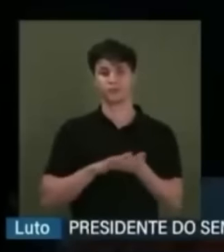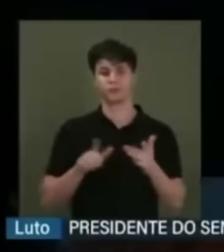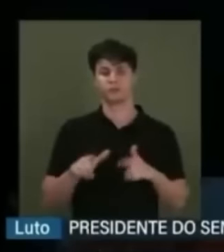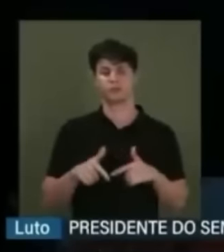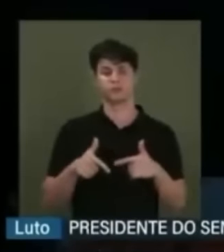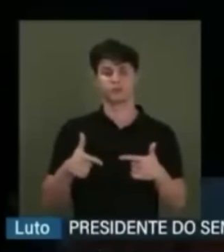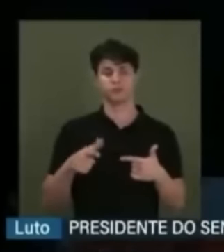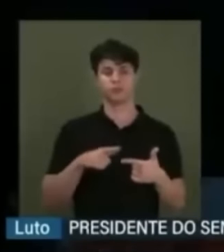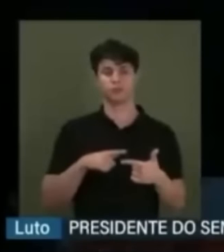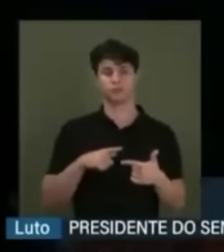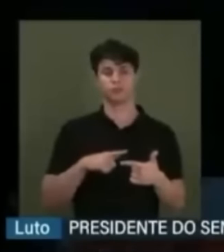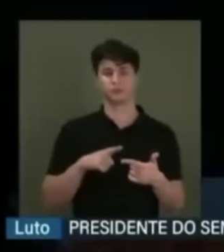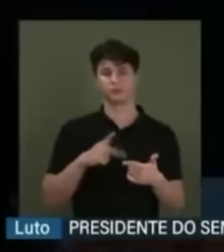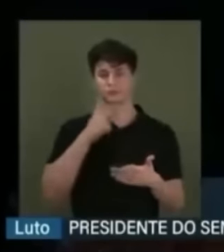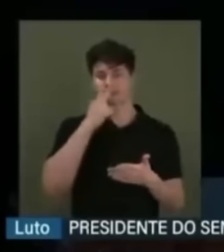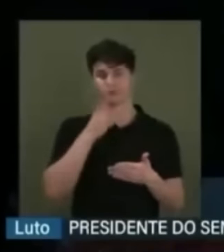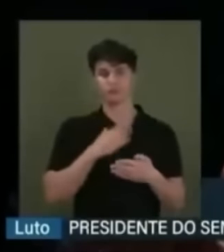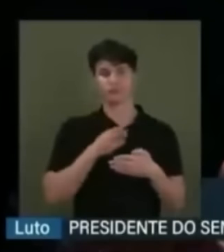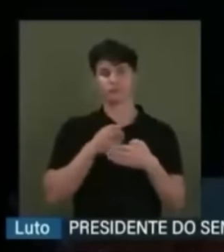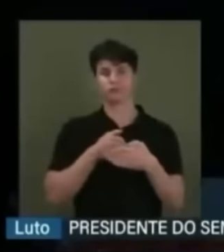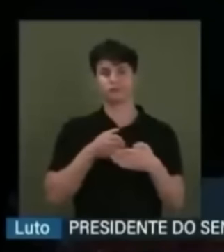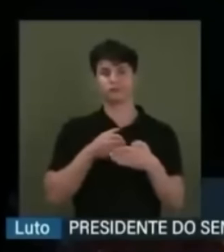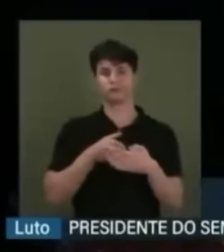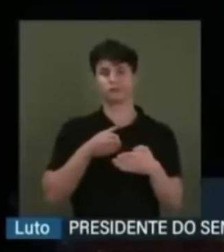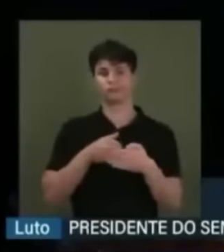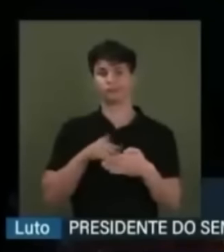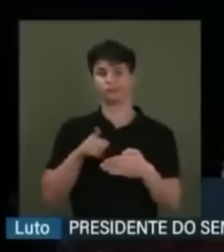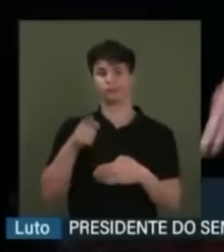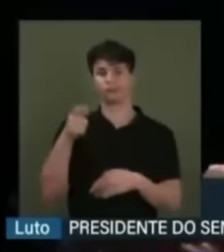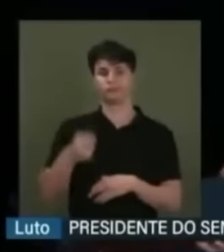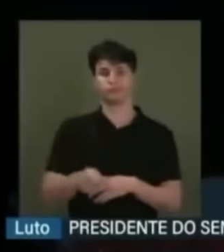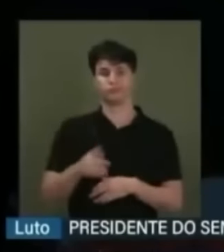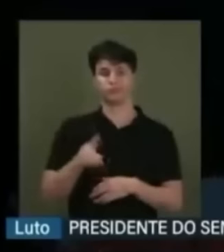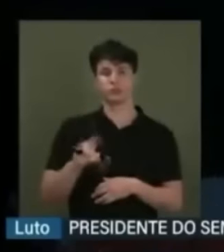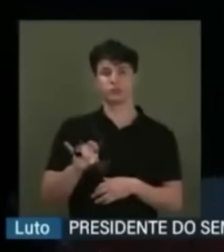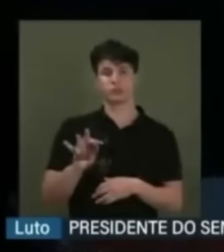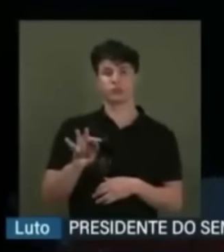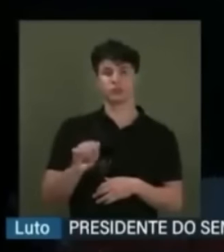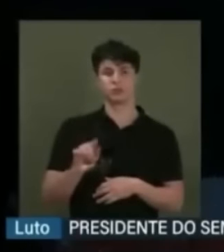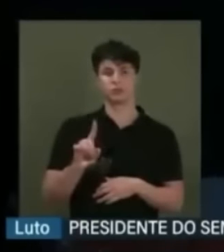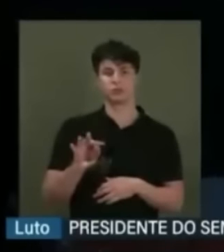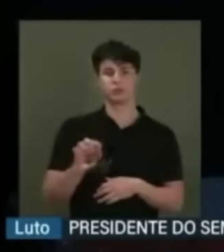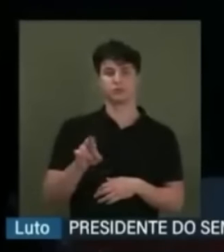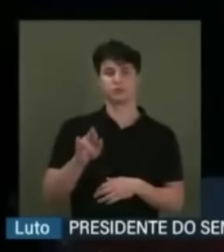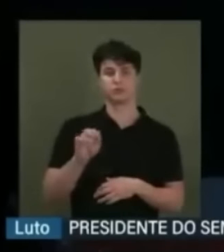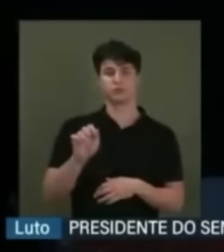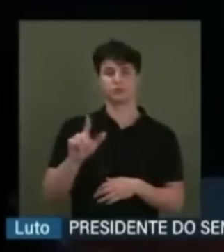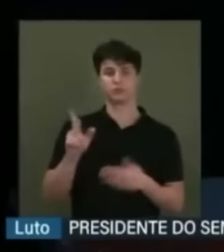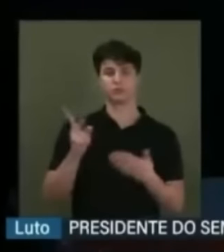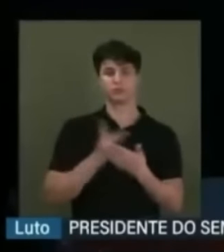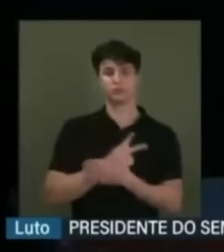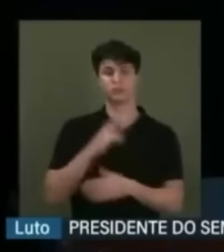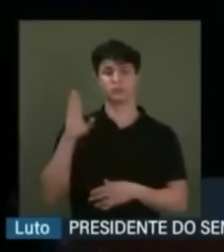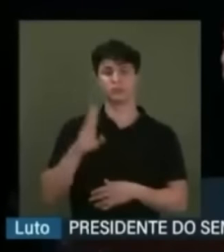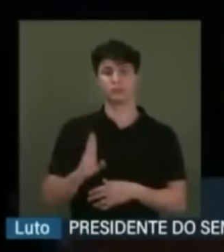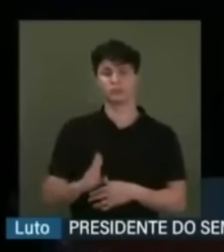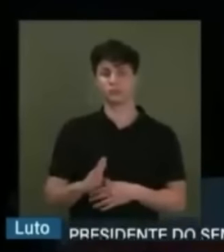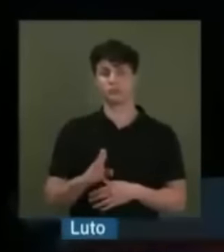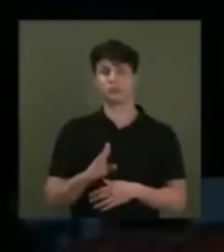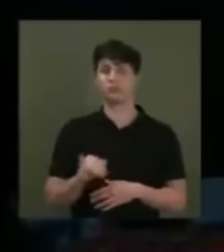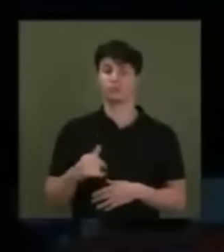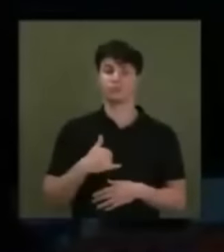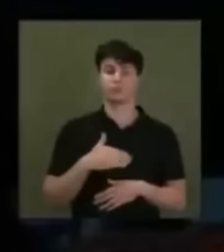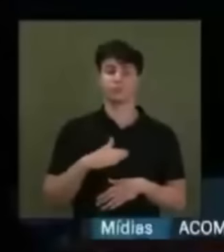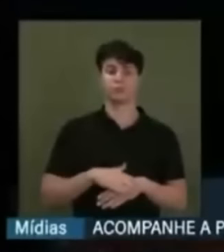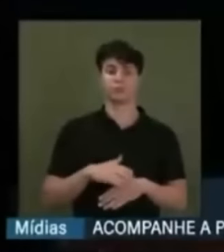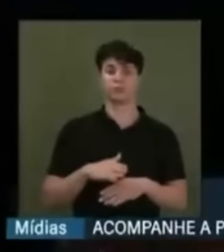mais um tijolo foi colocado nesse império ditatorial que se consolida no Brasil. Então, se eu estou fazendo algo aqui